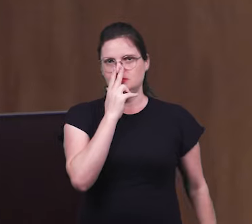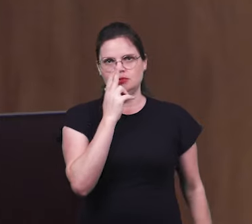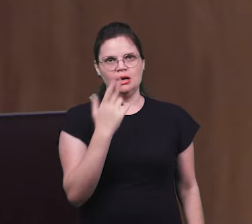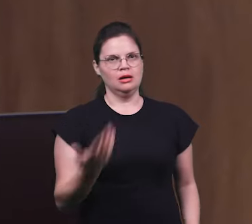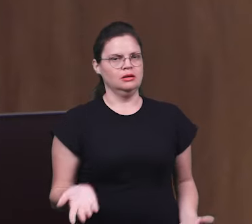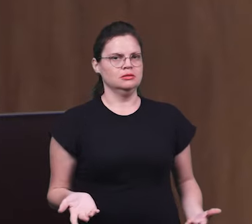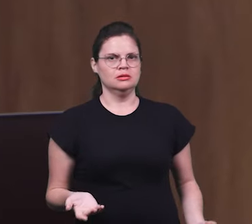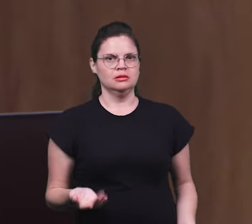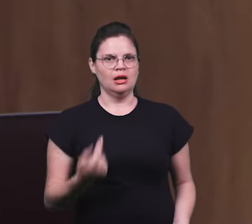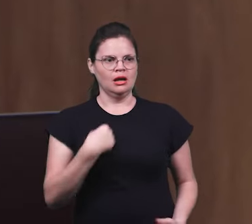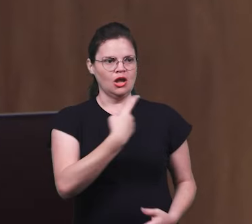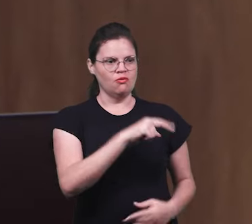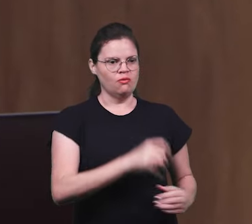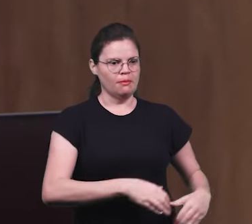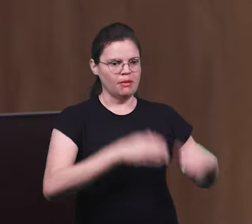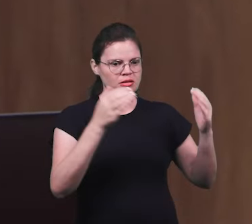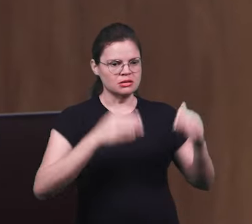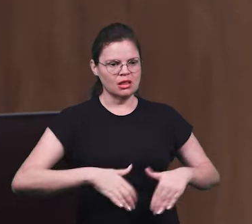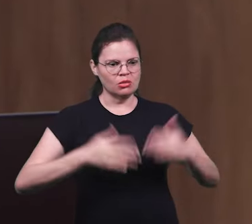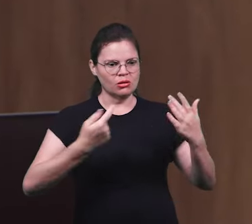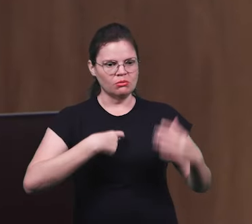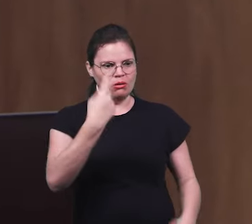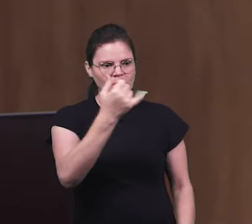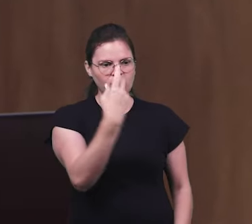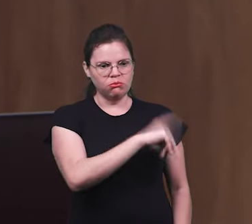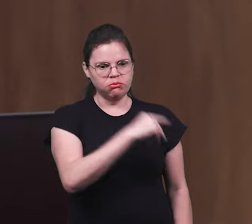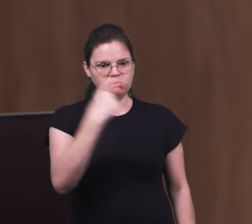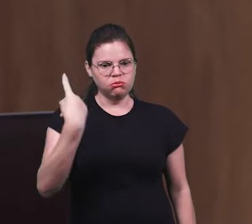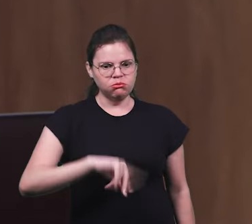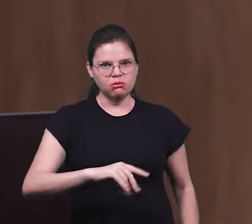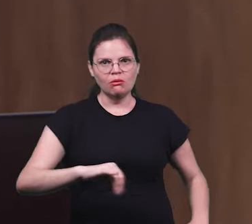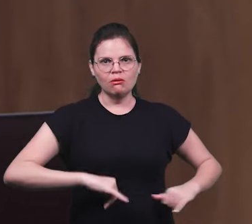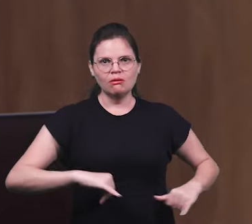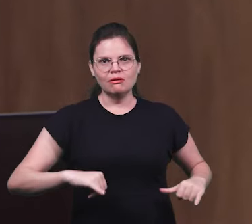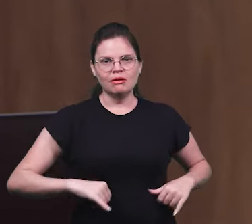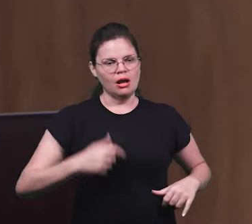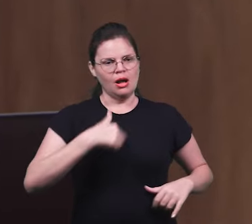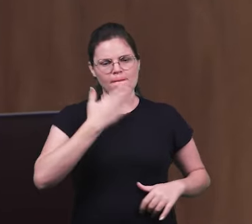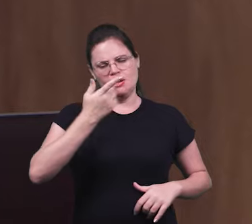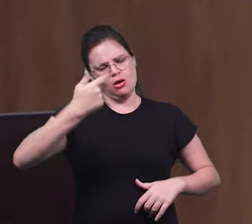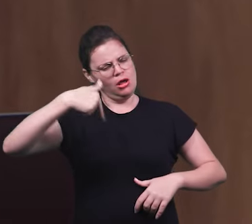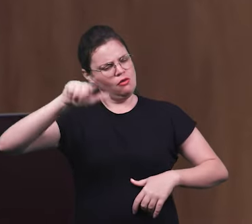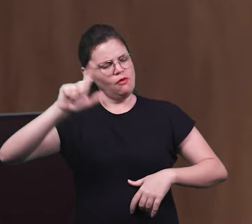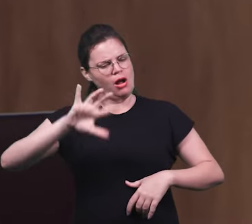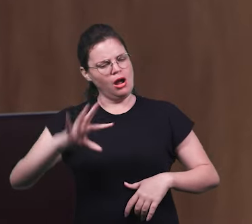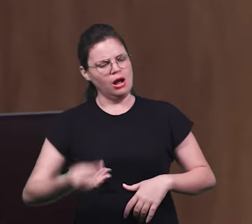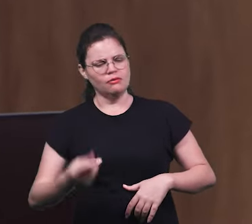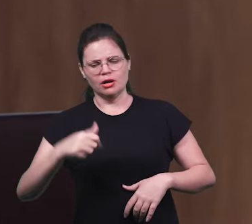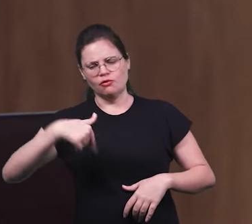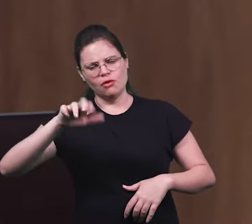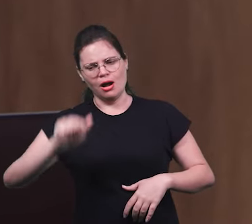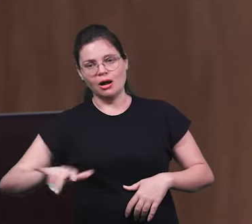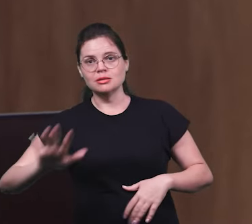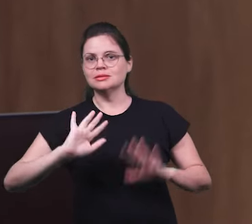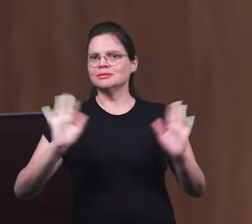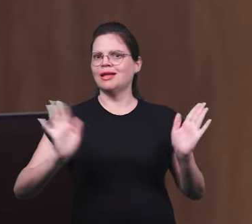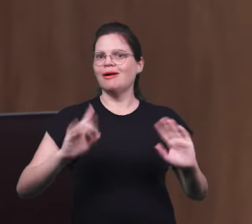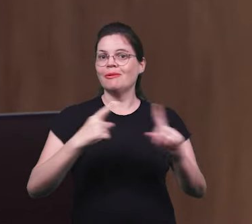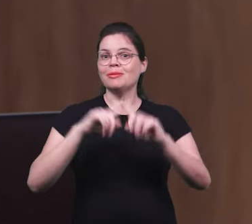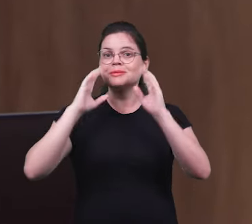eles terem ido lá para a Bitínia mesmo, devia ter mais gente. Mas foram mandados lá para a Macedônia por uma visão, e